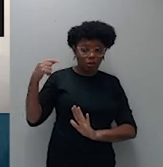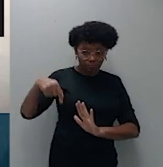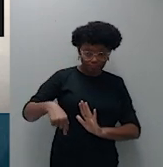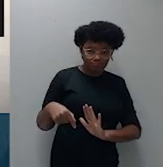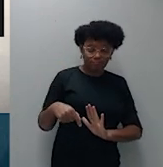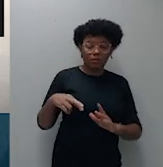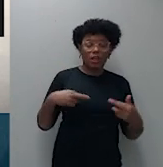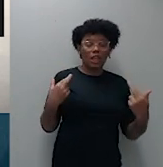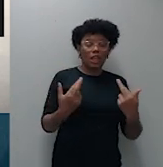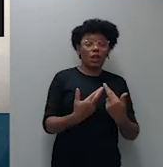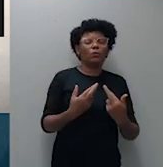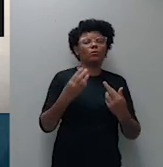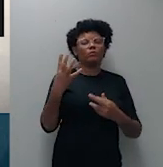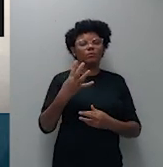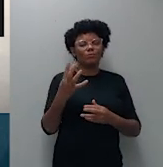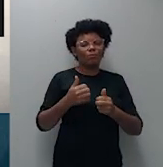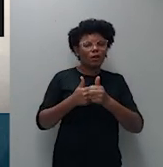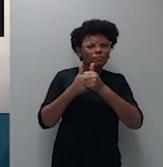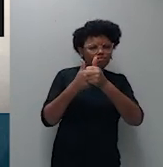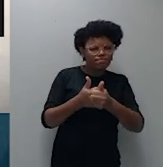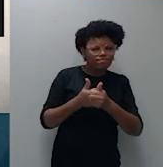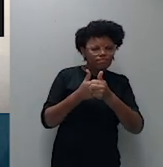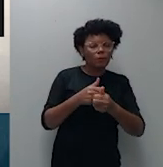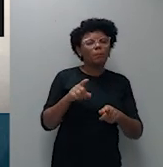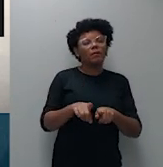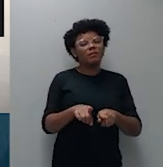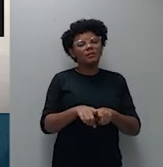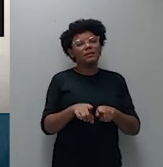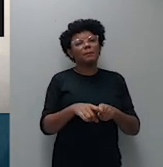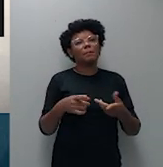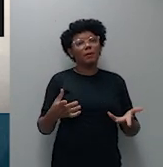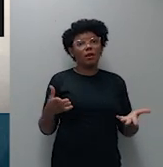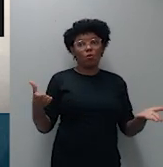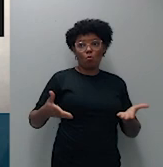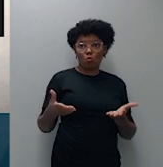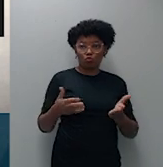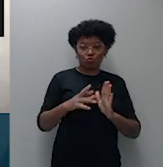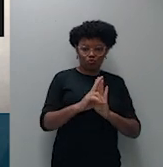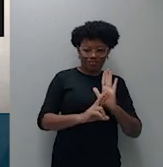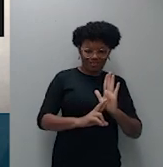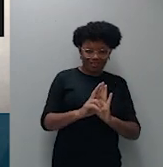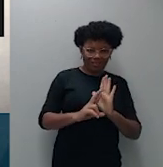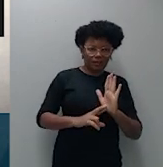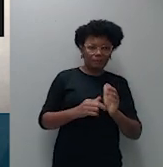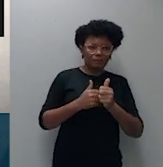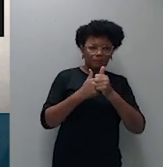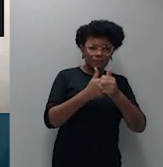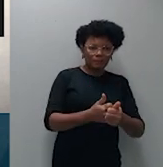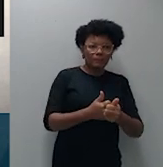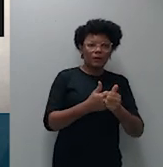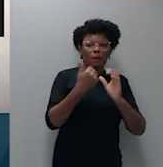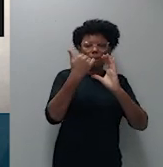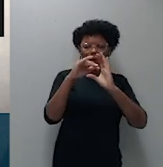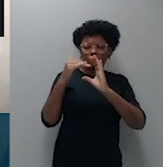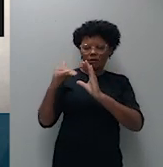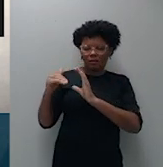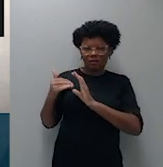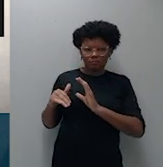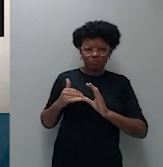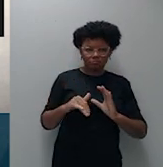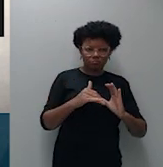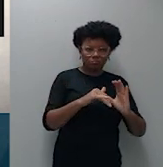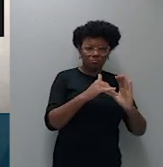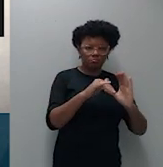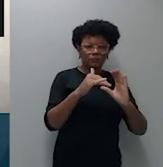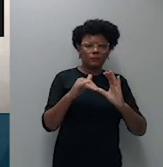acompanha o trabalho da 4ª turma e cumprindo o rito regimental e o encaminhei